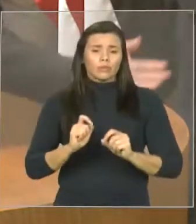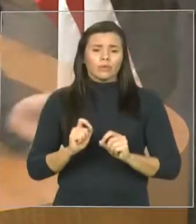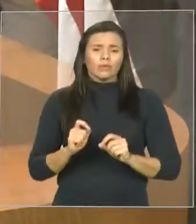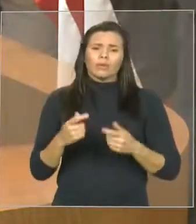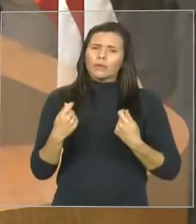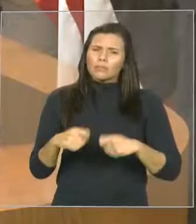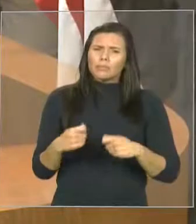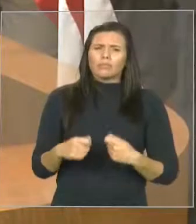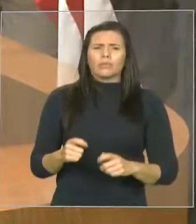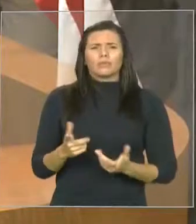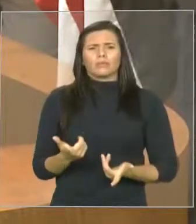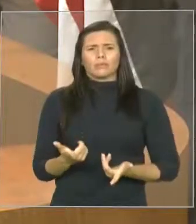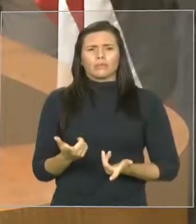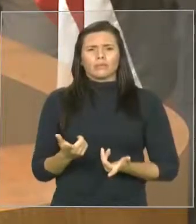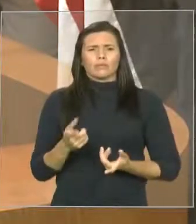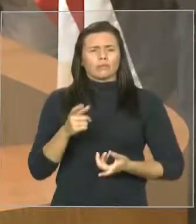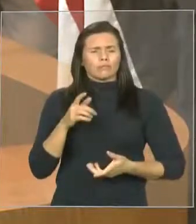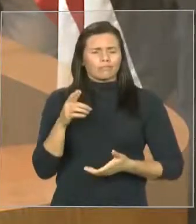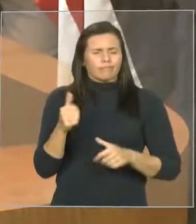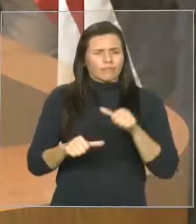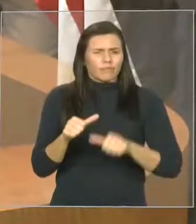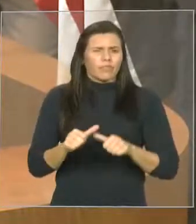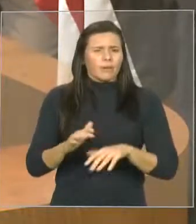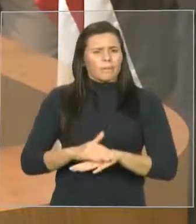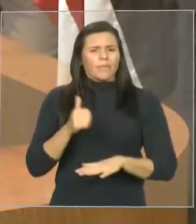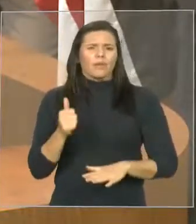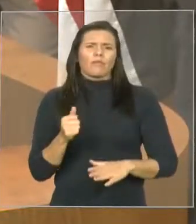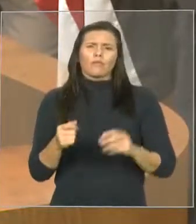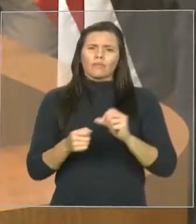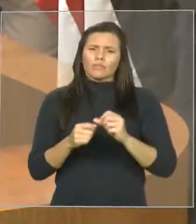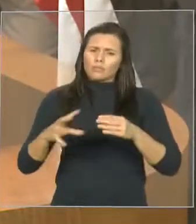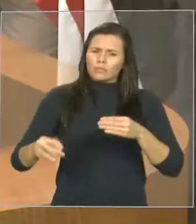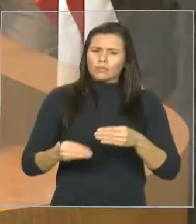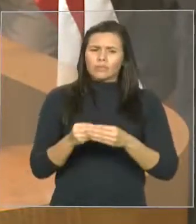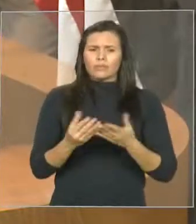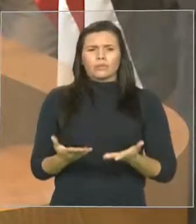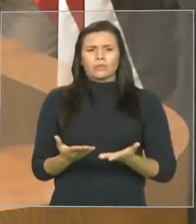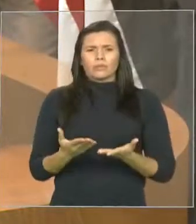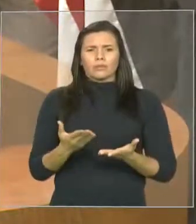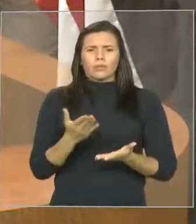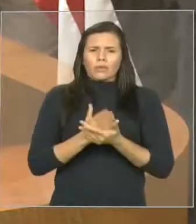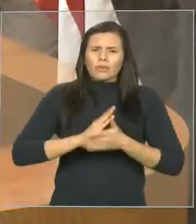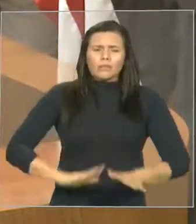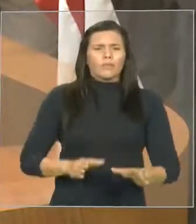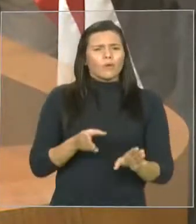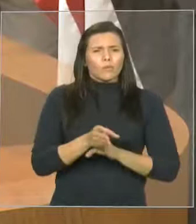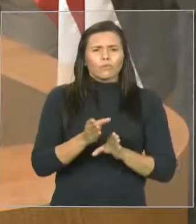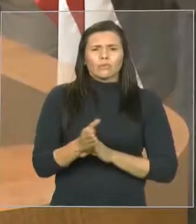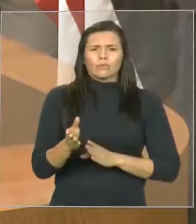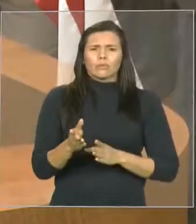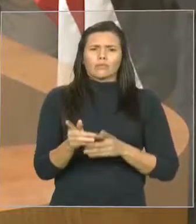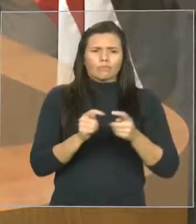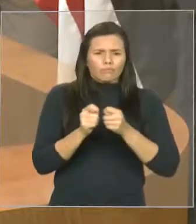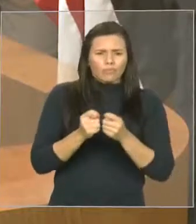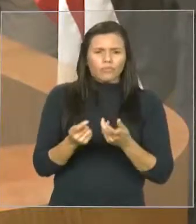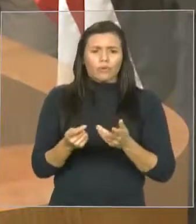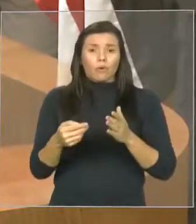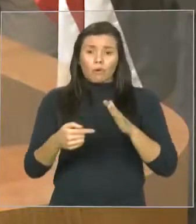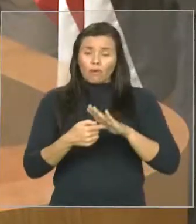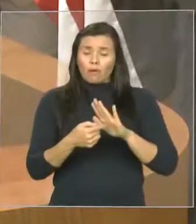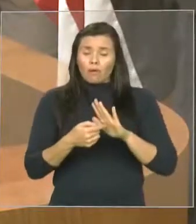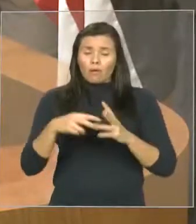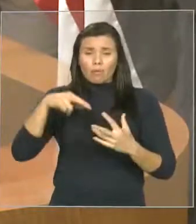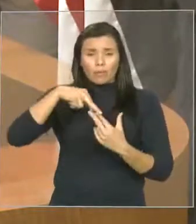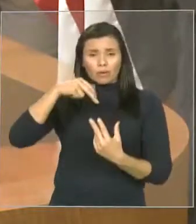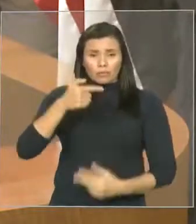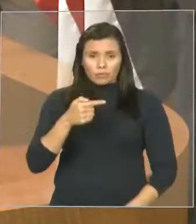Então é melhor você apresentar uma emenda e acabar com o Conselho Fiscal, uma vez que, segundo o parágrafo 7º